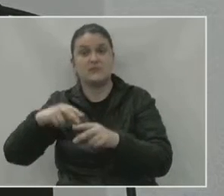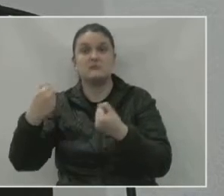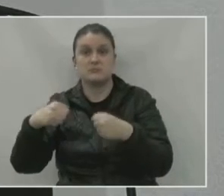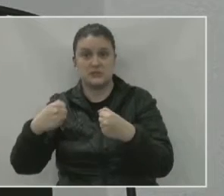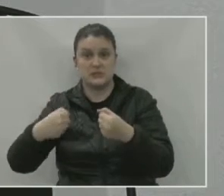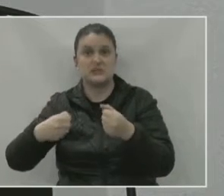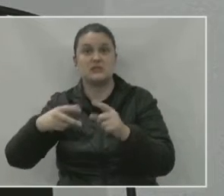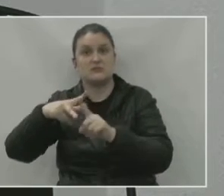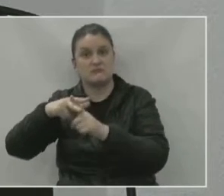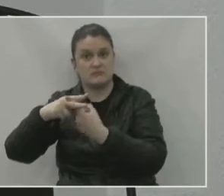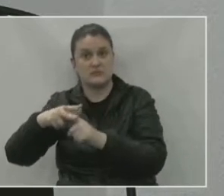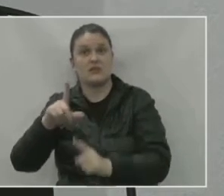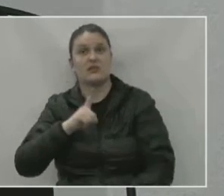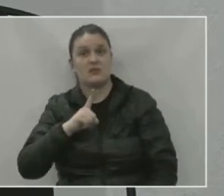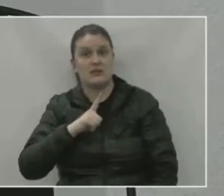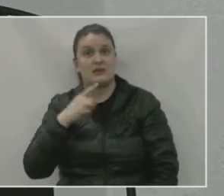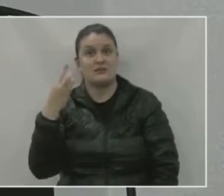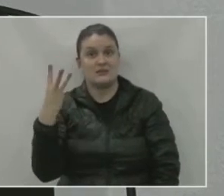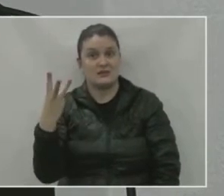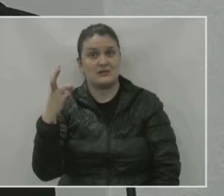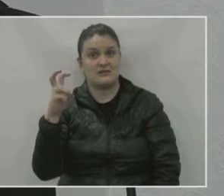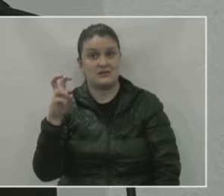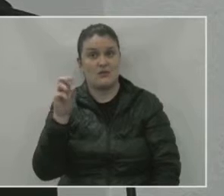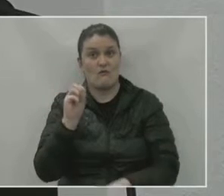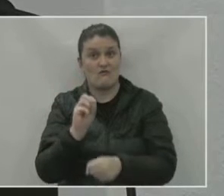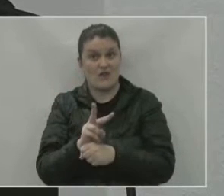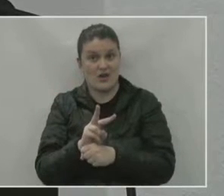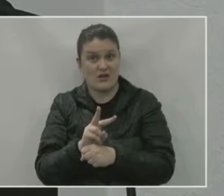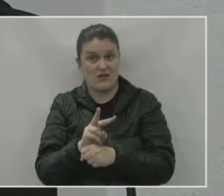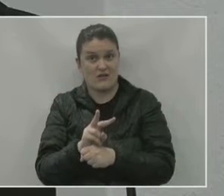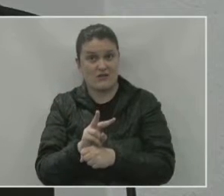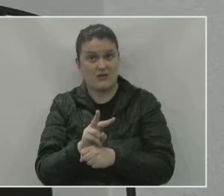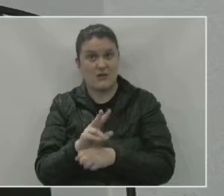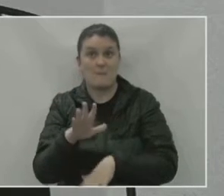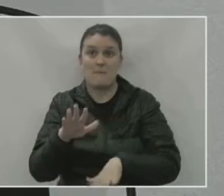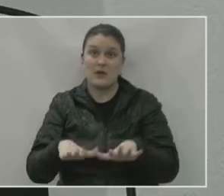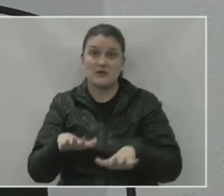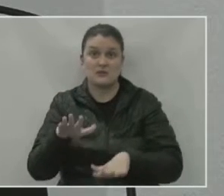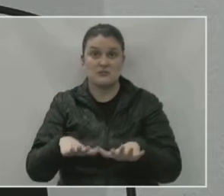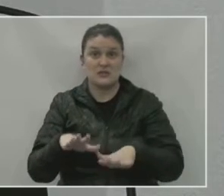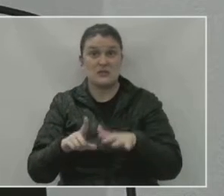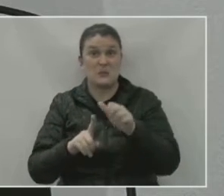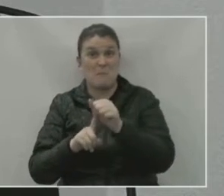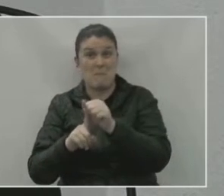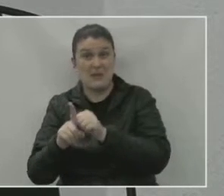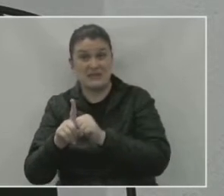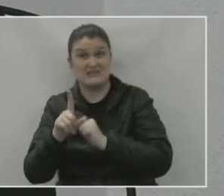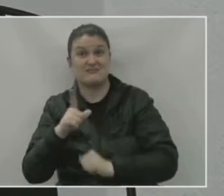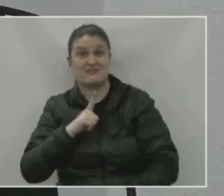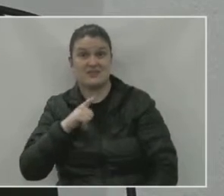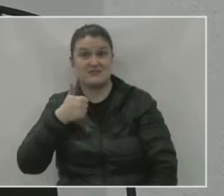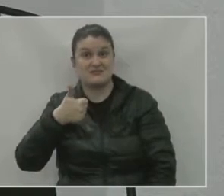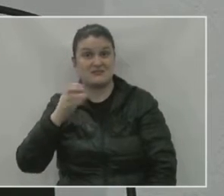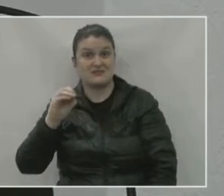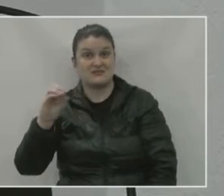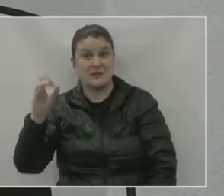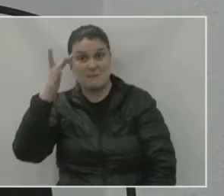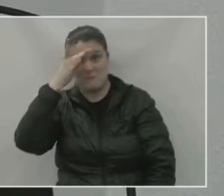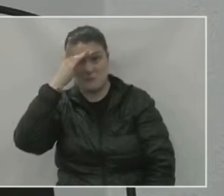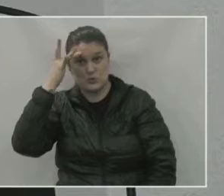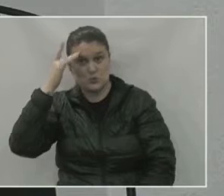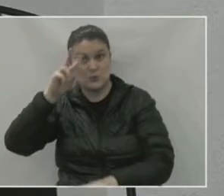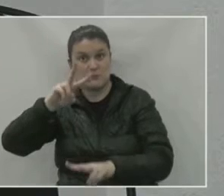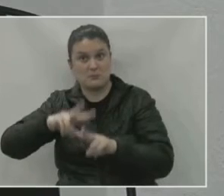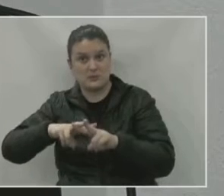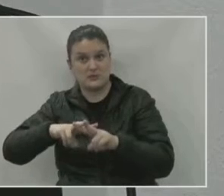Hoje, com 35 vagas, com uma média mensal de 100 presos. Então, nós ampliaríamos